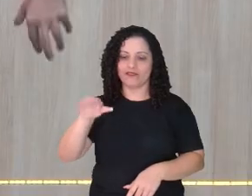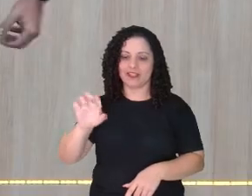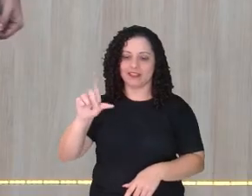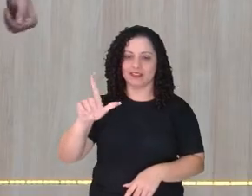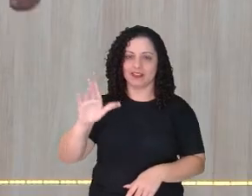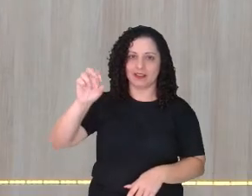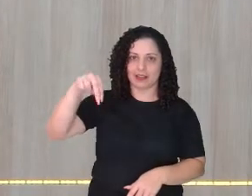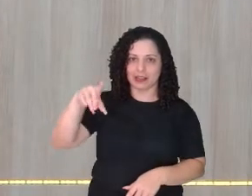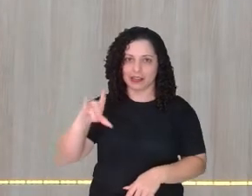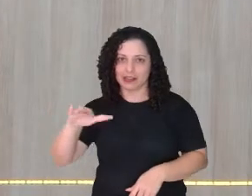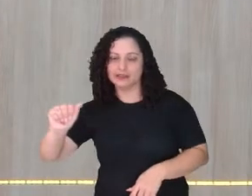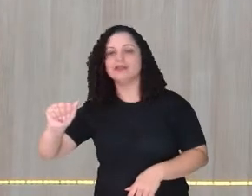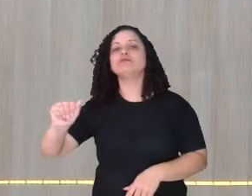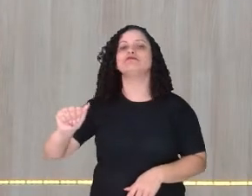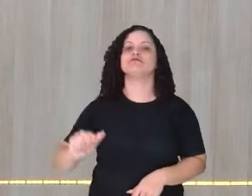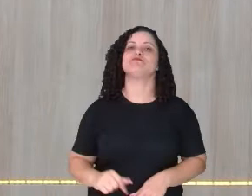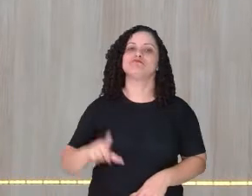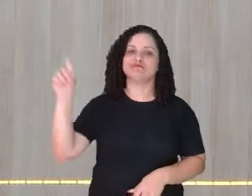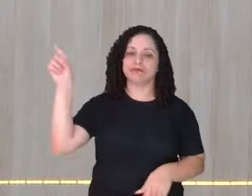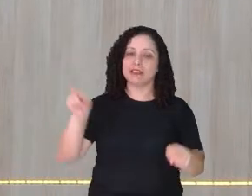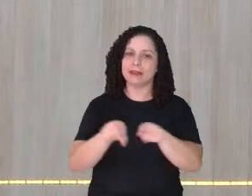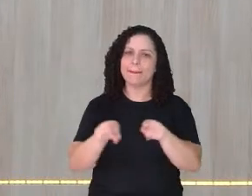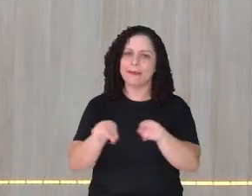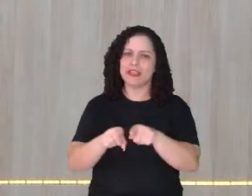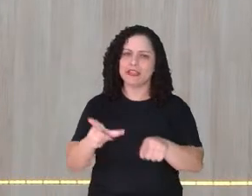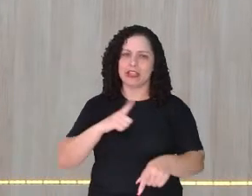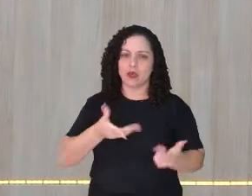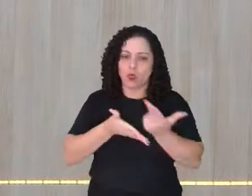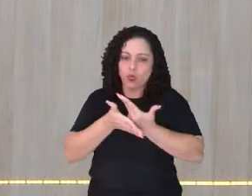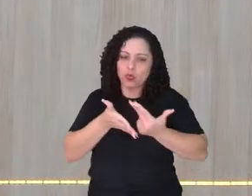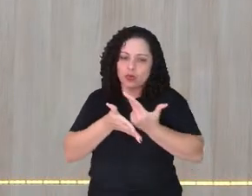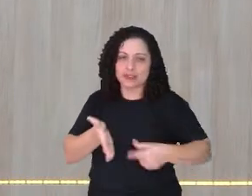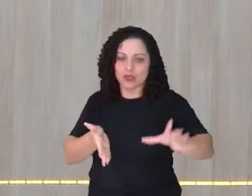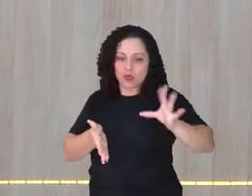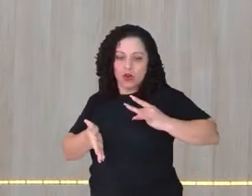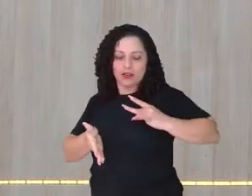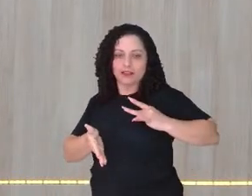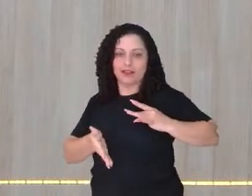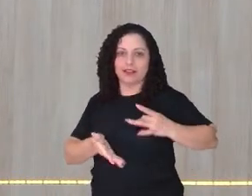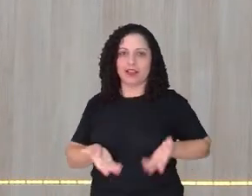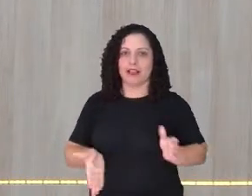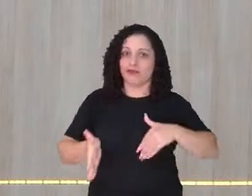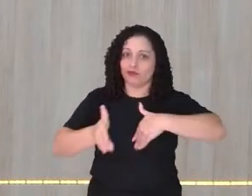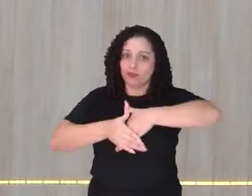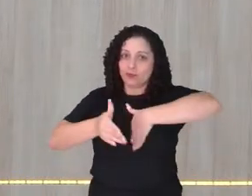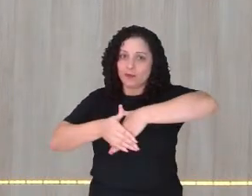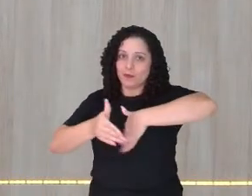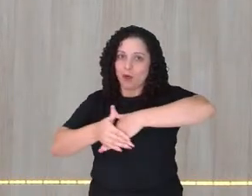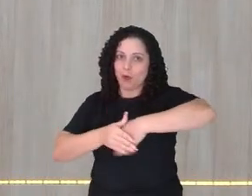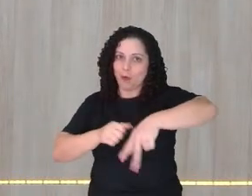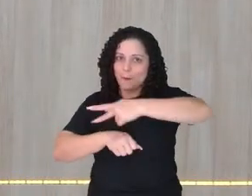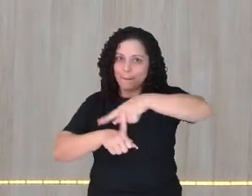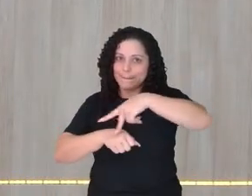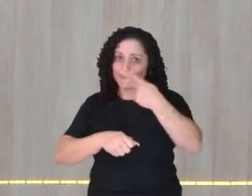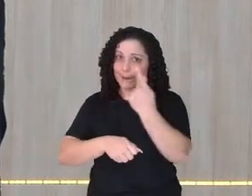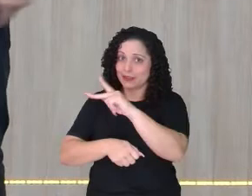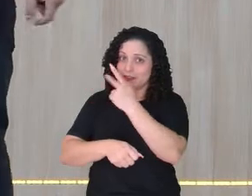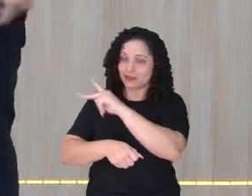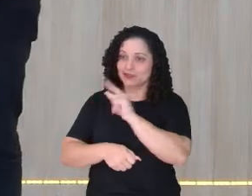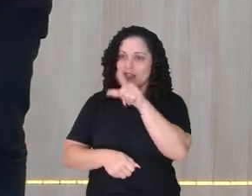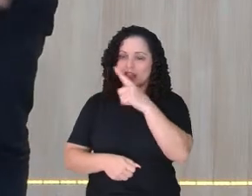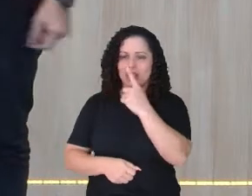símbolo da seleção australiana, tem um kiwi também. Né? Então é uma